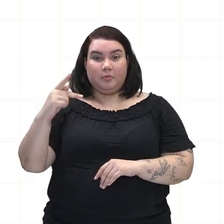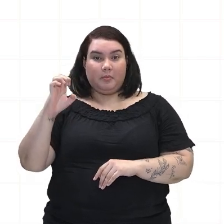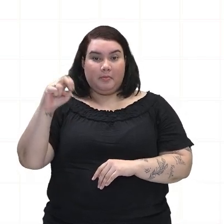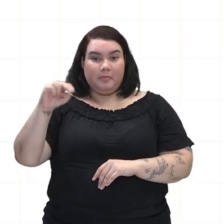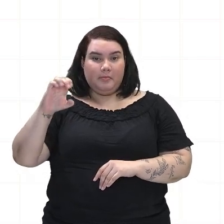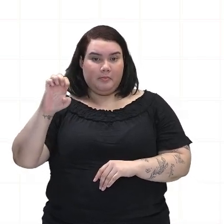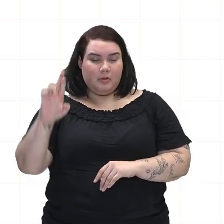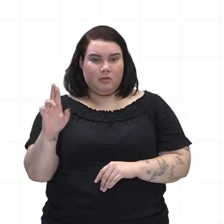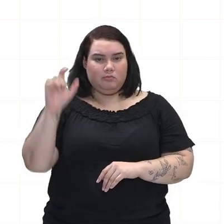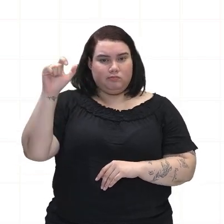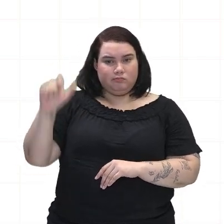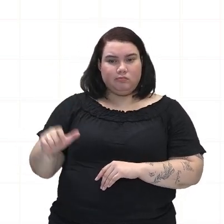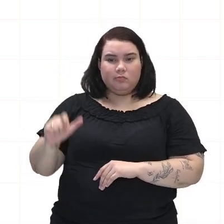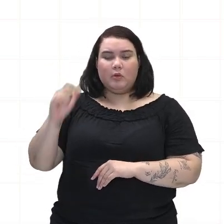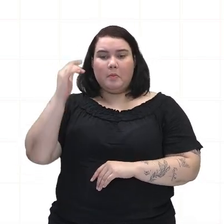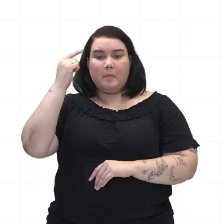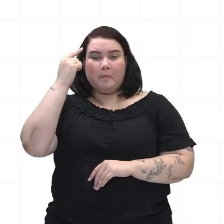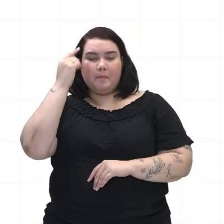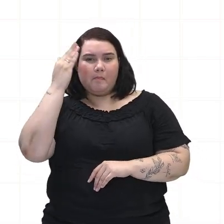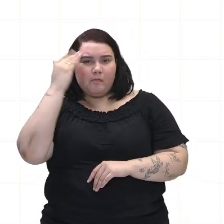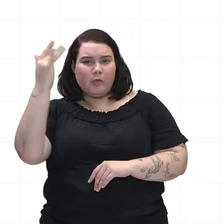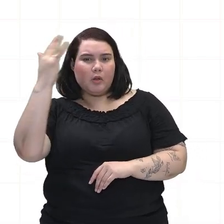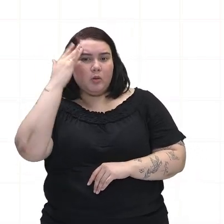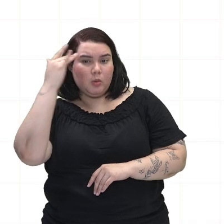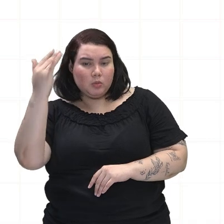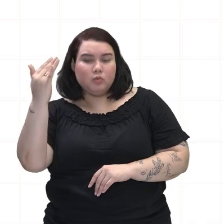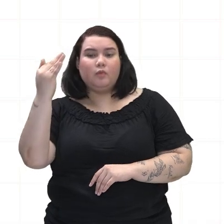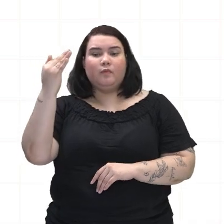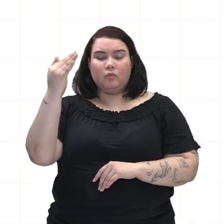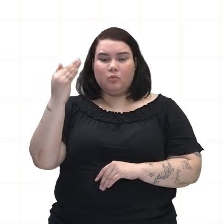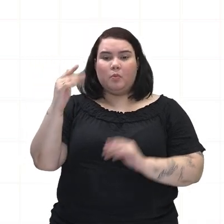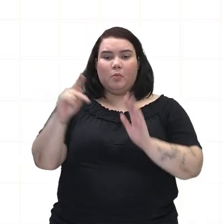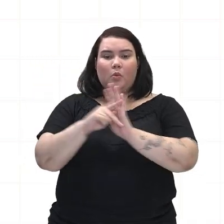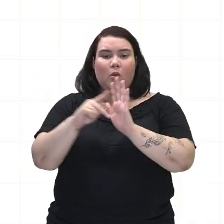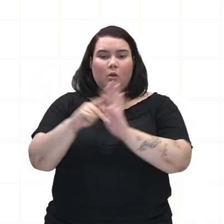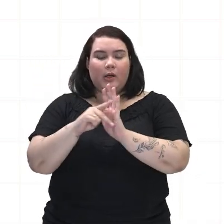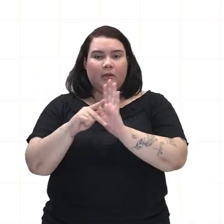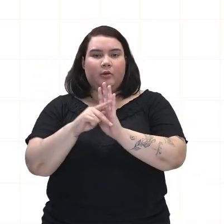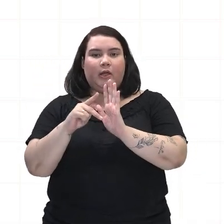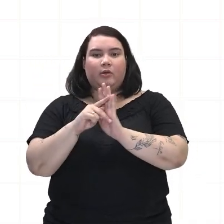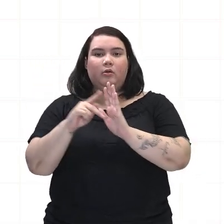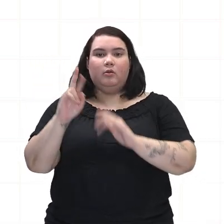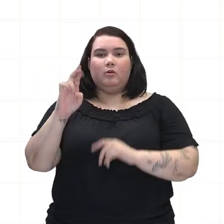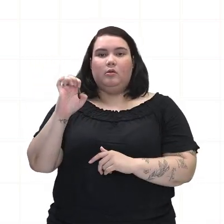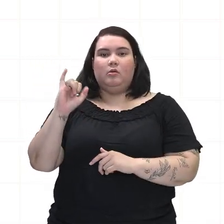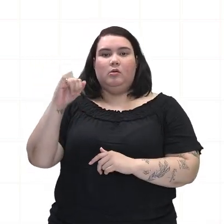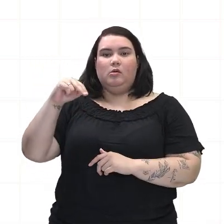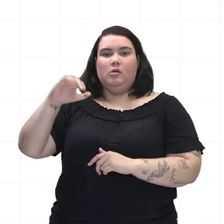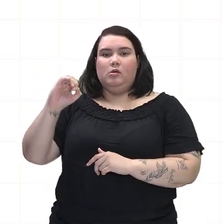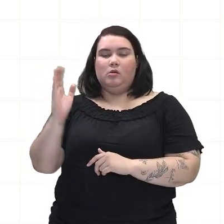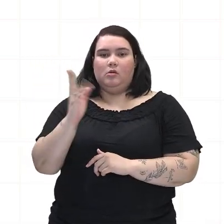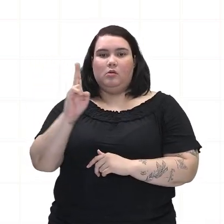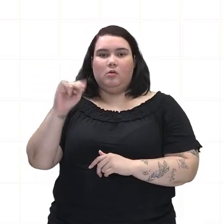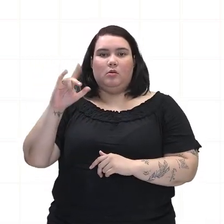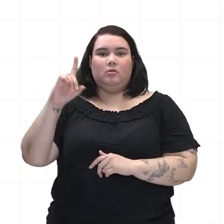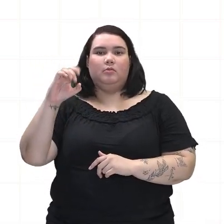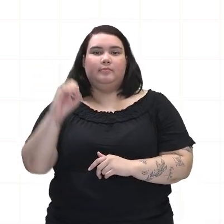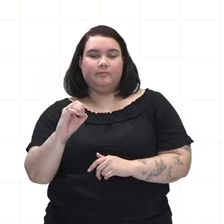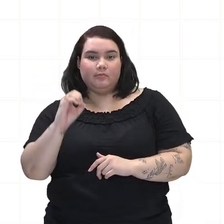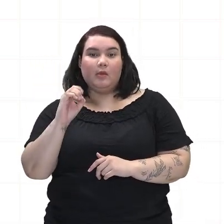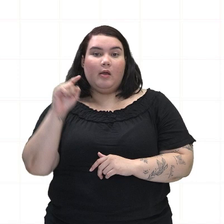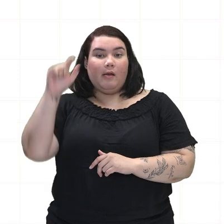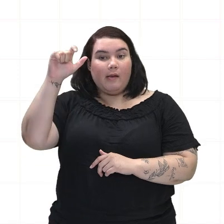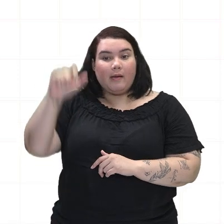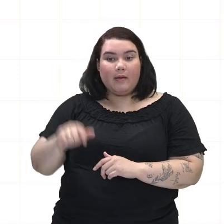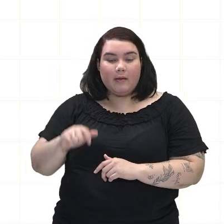um pensador, né, do Reino Unido, então logo ele era inglês, né?